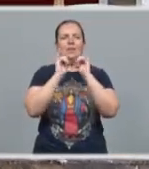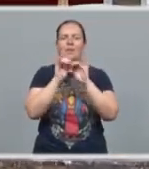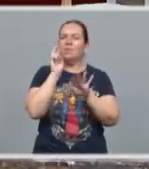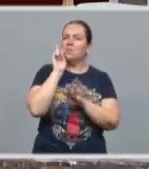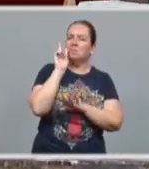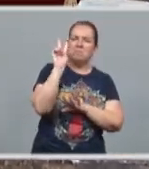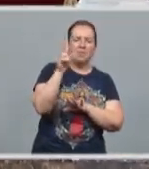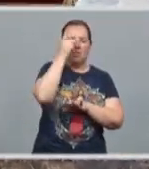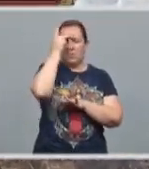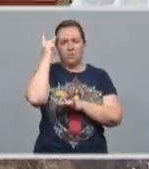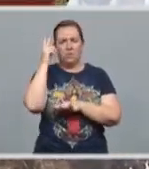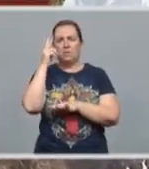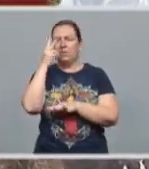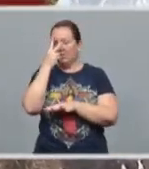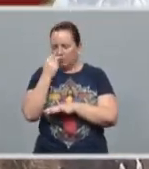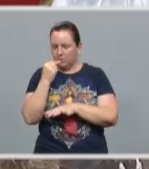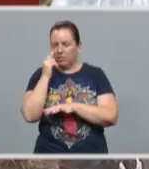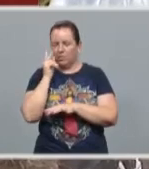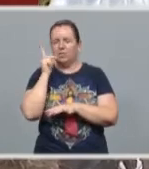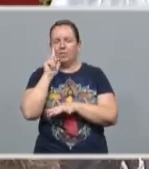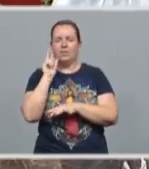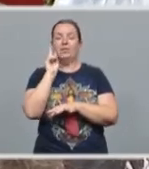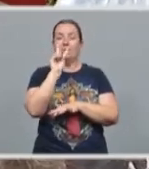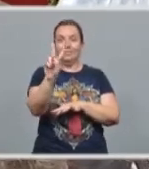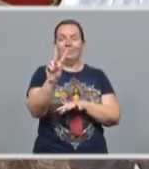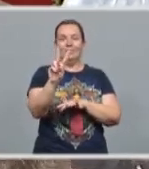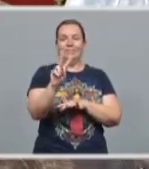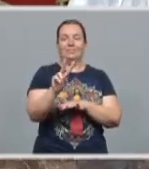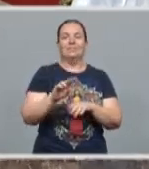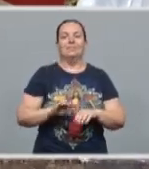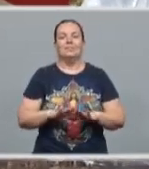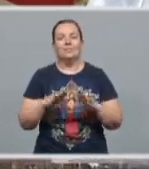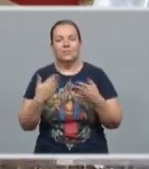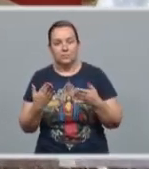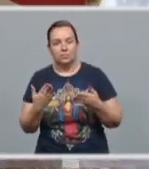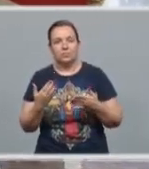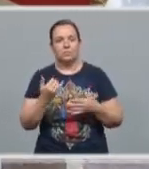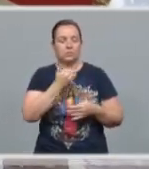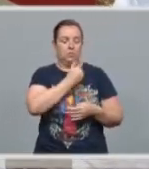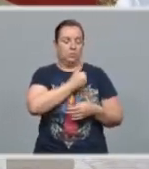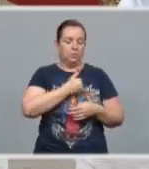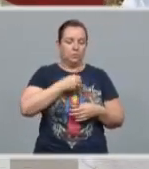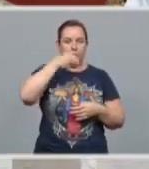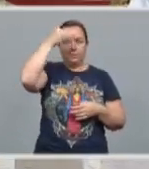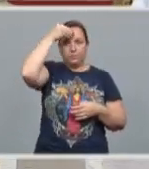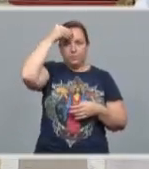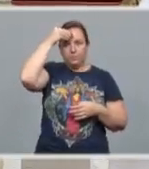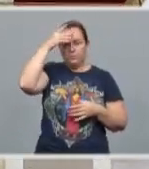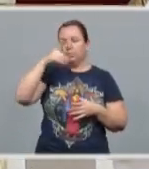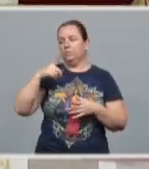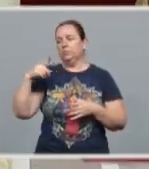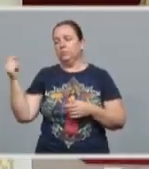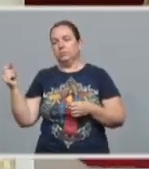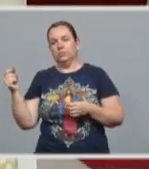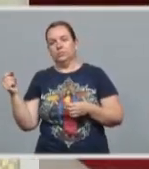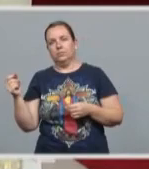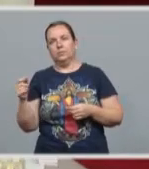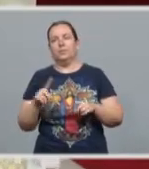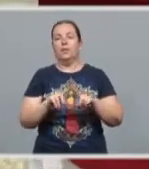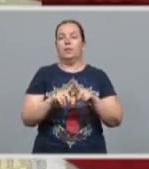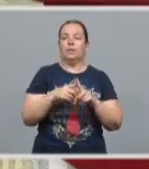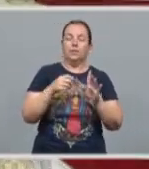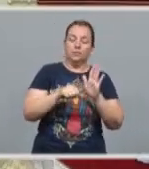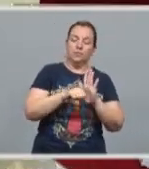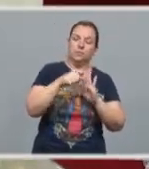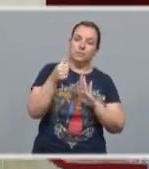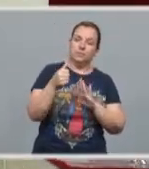cegos, João Batista toma o seu lugar e desaparece. Se no primeiro momento somos chamados, e a